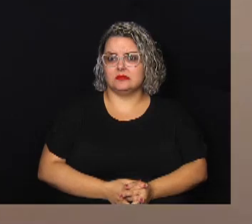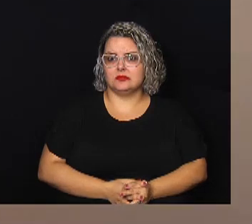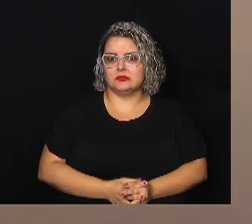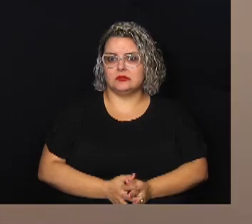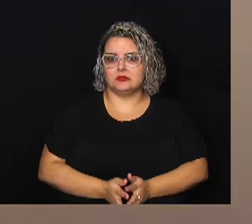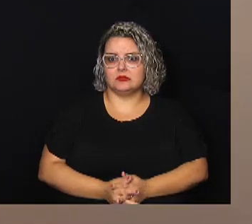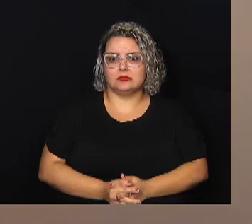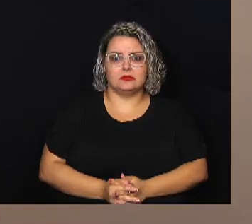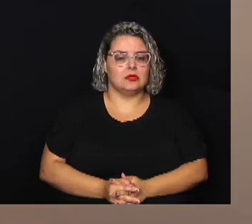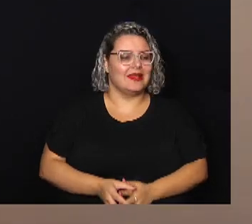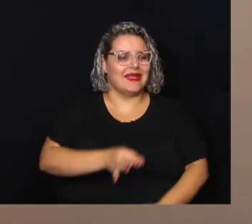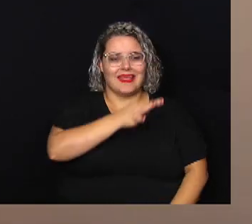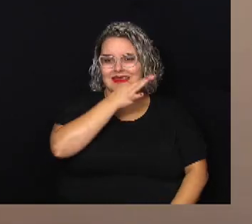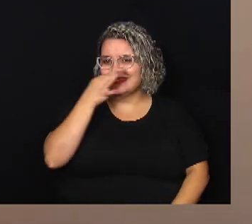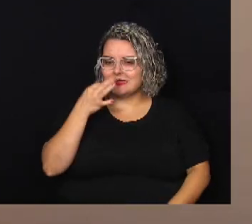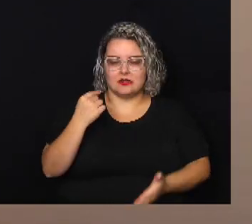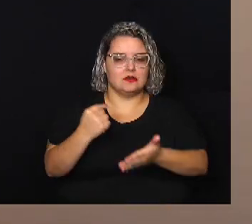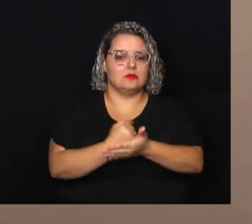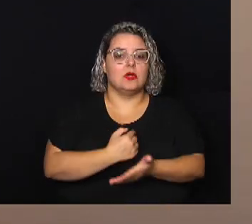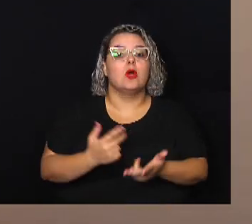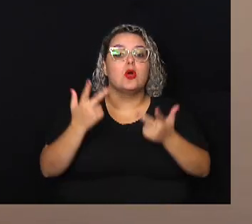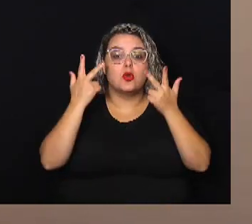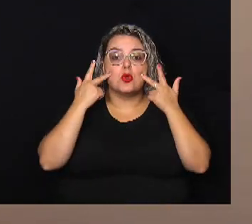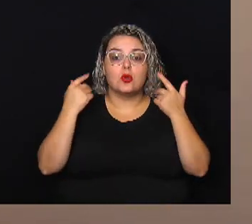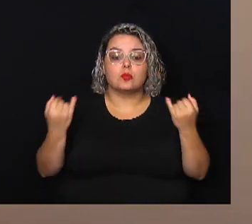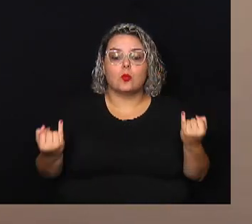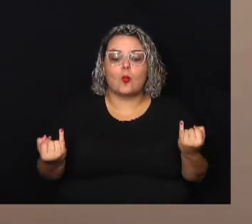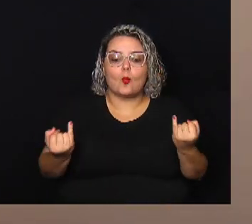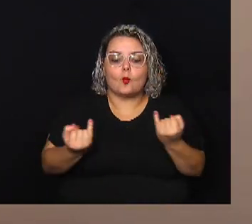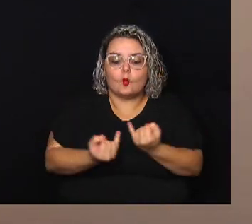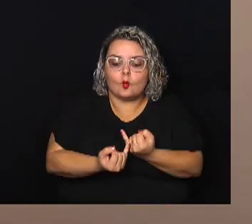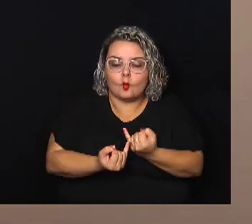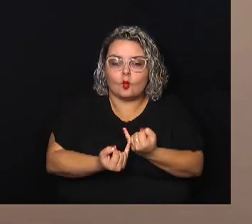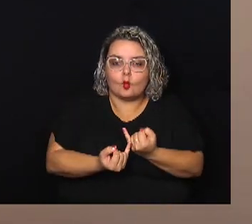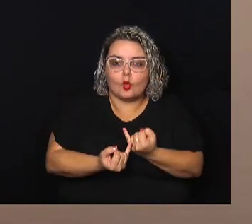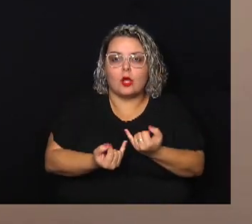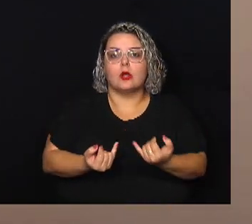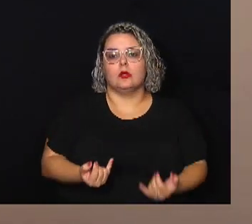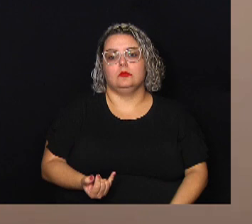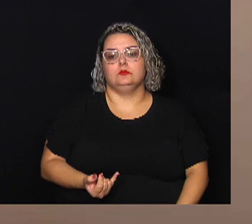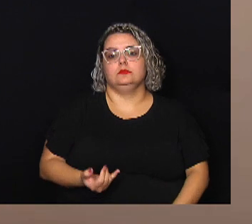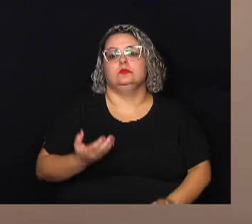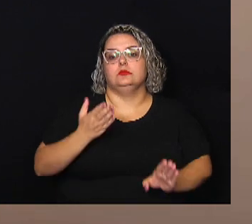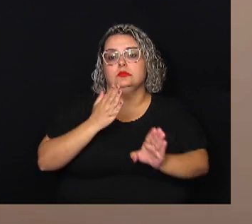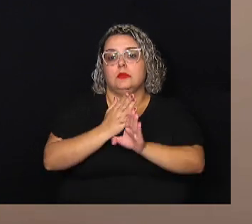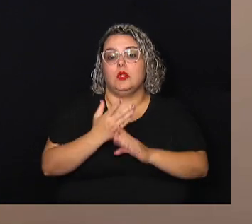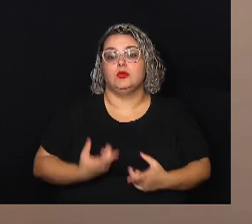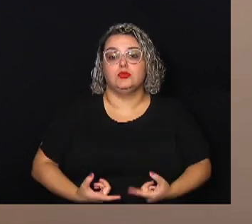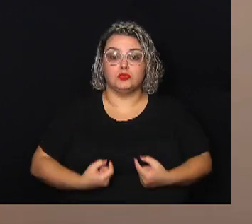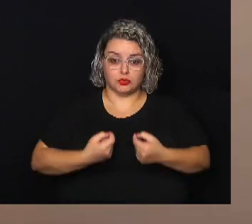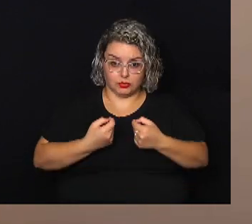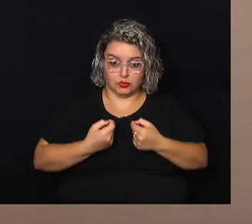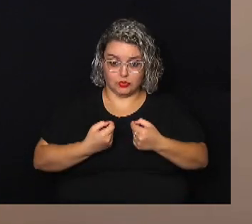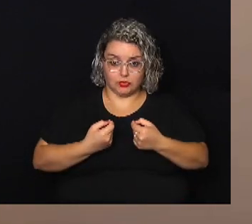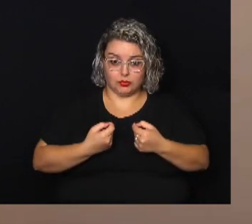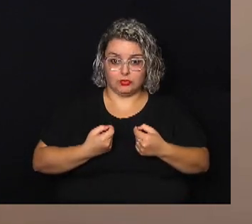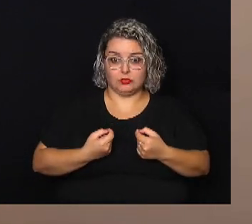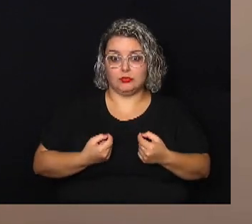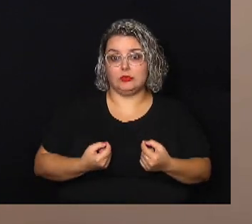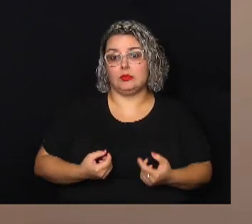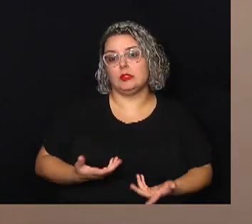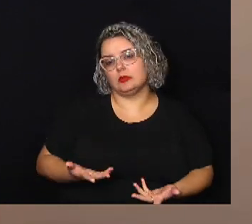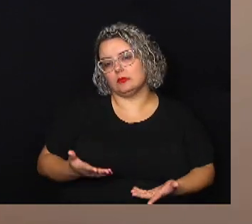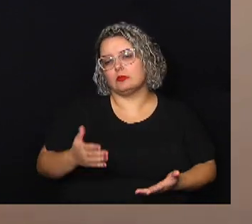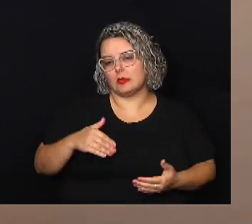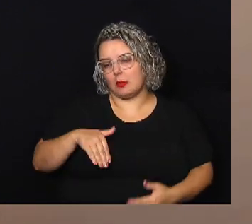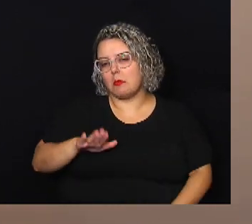Excelente pergunta. Normalmente o emagrecimento a gente encontra naqueles tumores que consomem um pouco mais. Então, os tumores